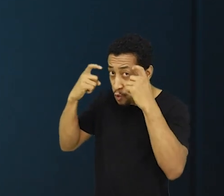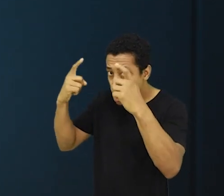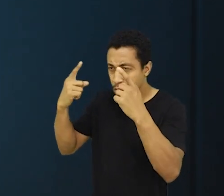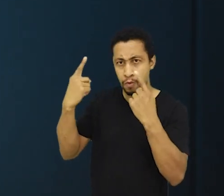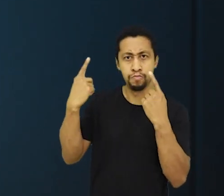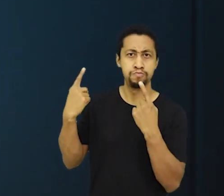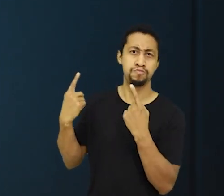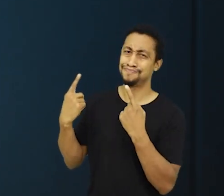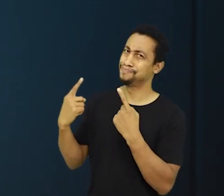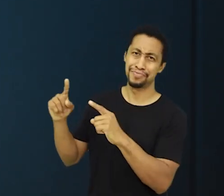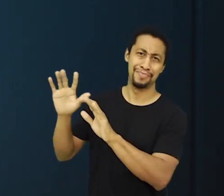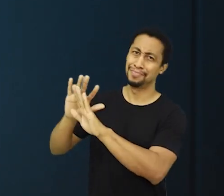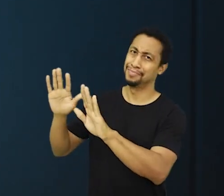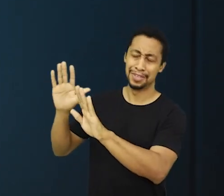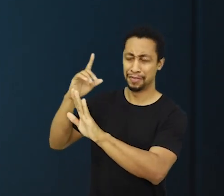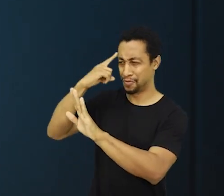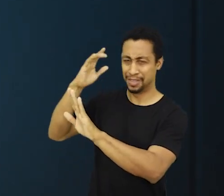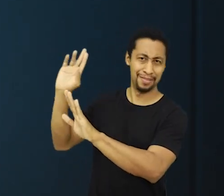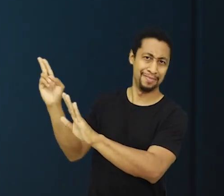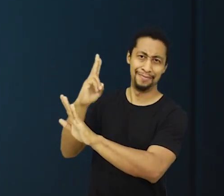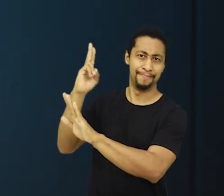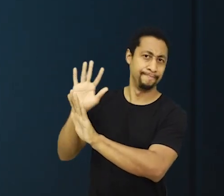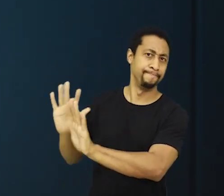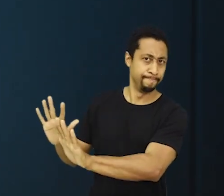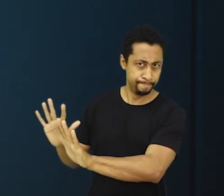combatido, acho que é